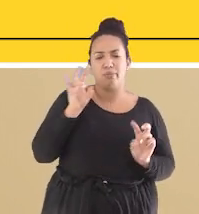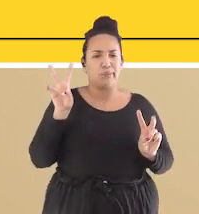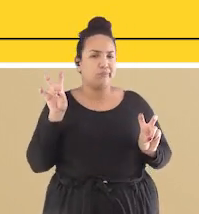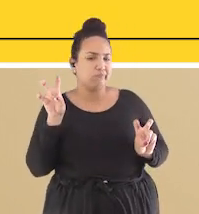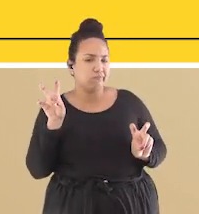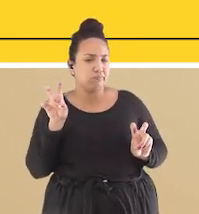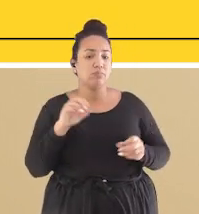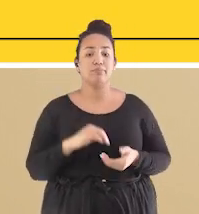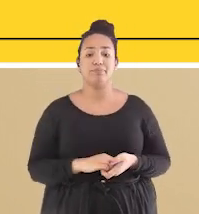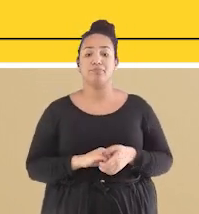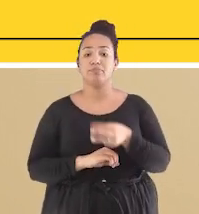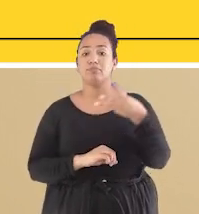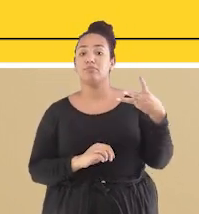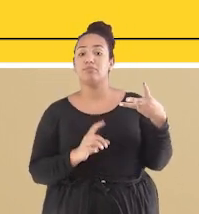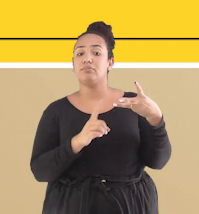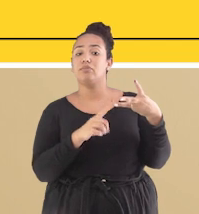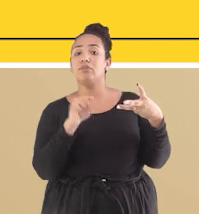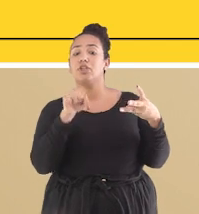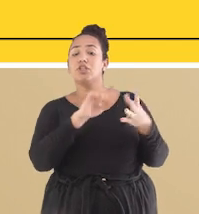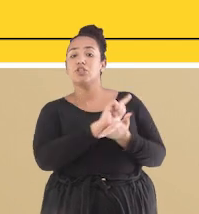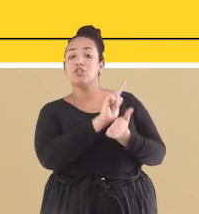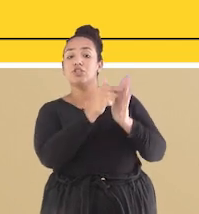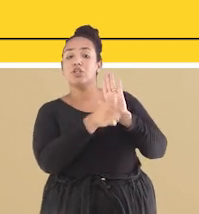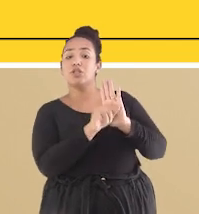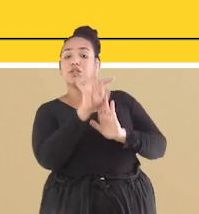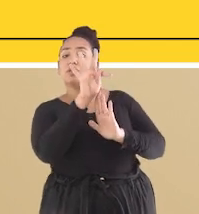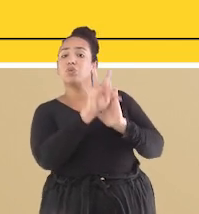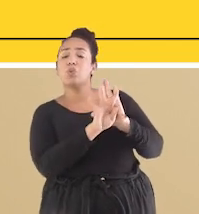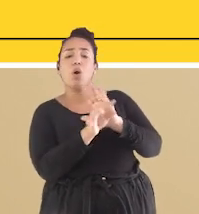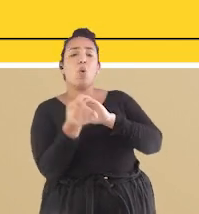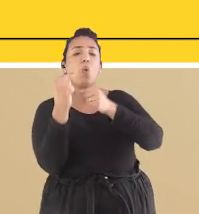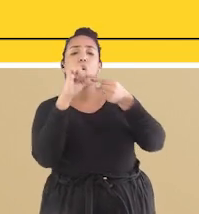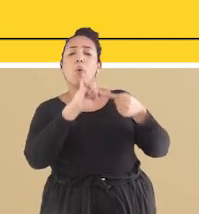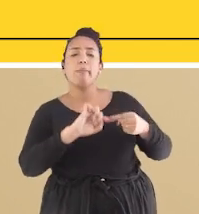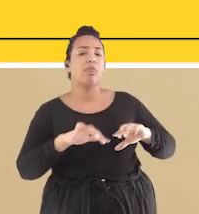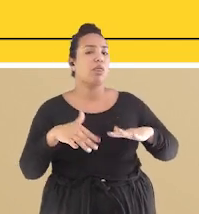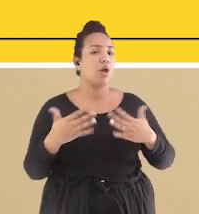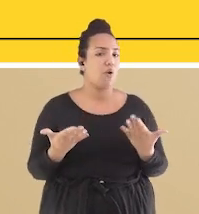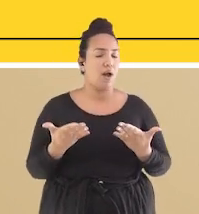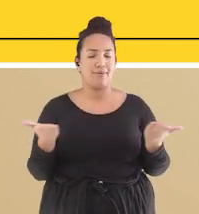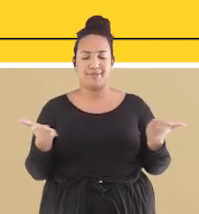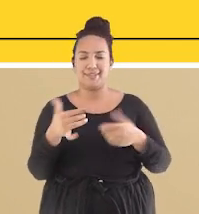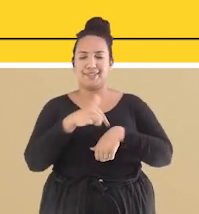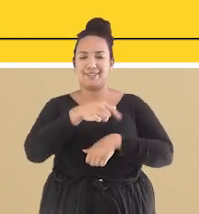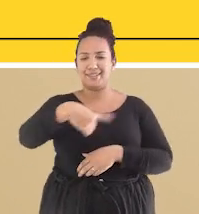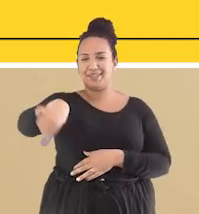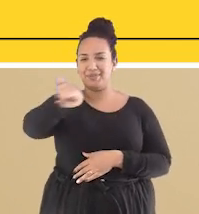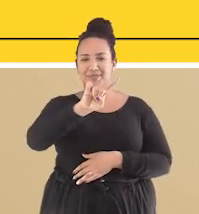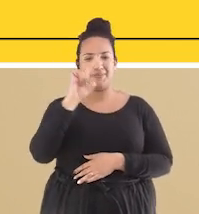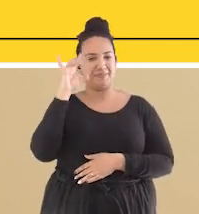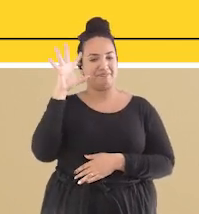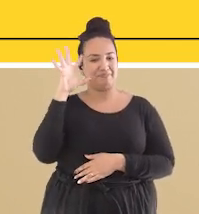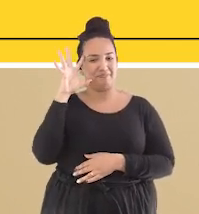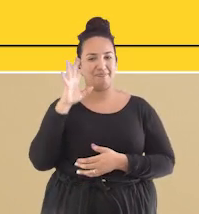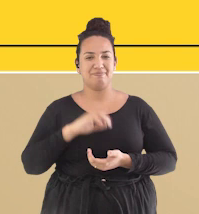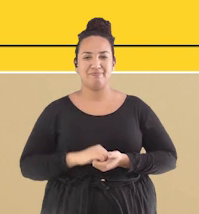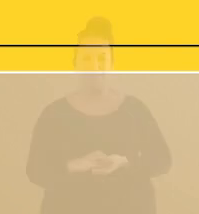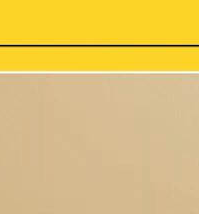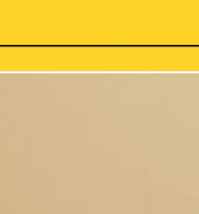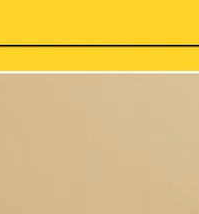importante? E, por último, a qual gênero textual esse texto pertence? Vou dar um tempinho para vocês pensarem em casa.